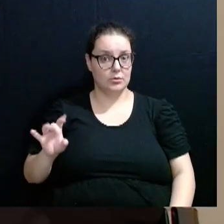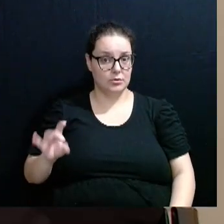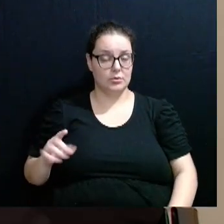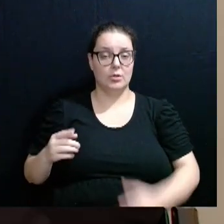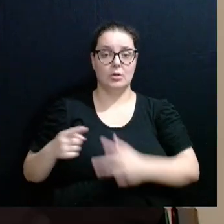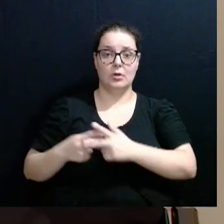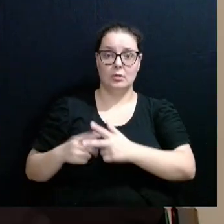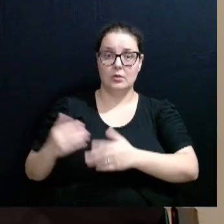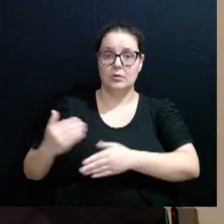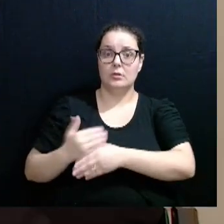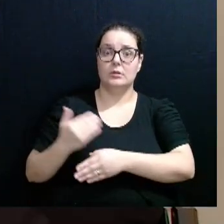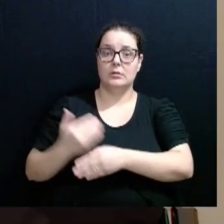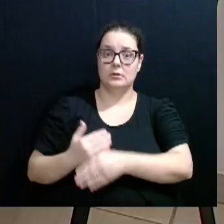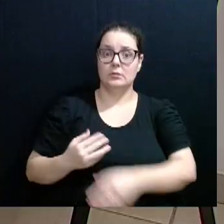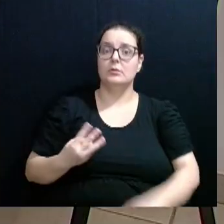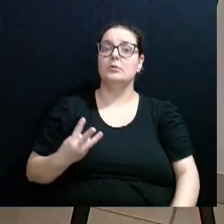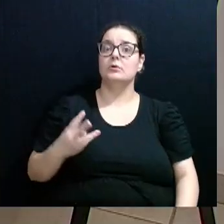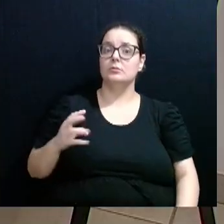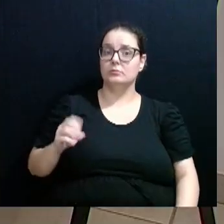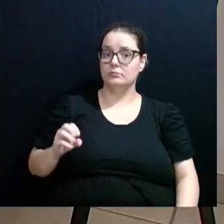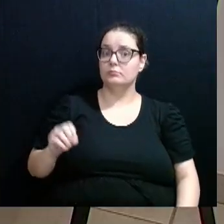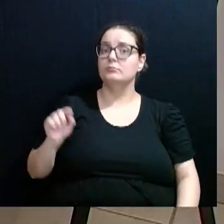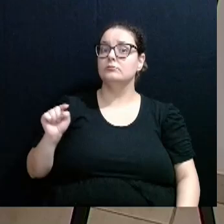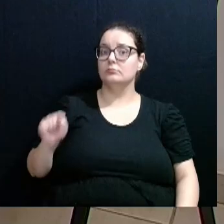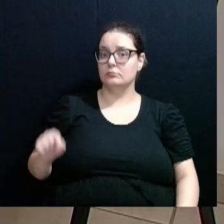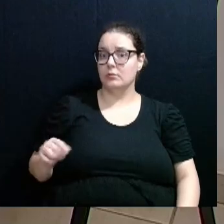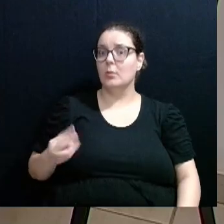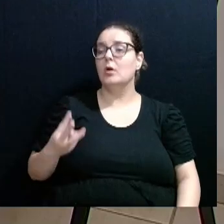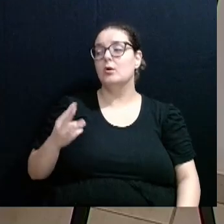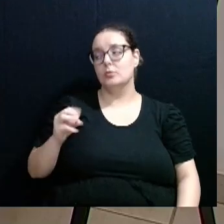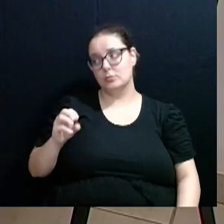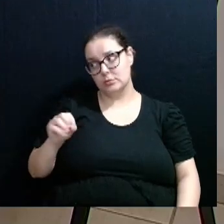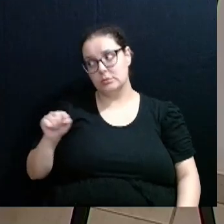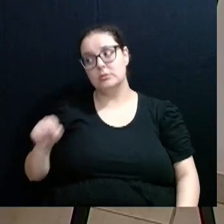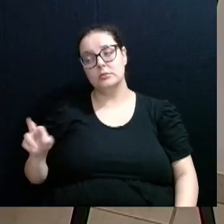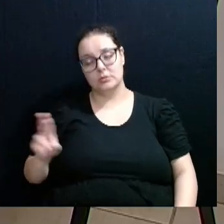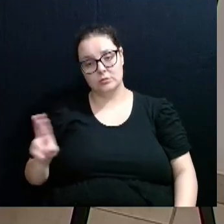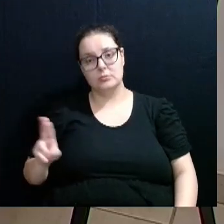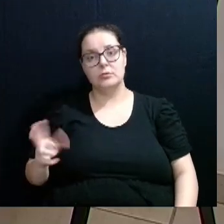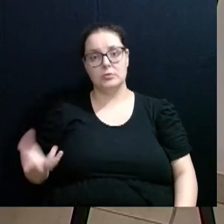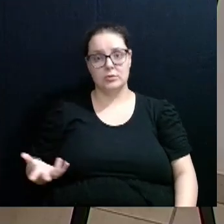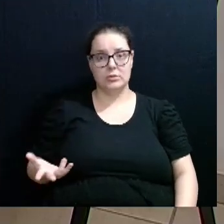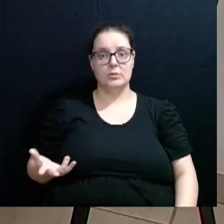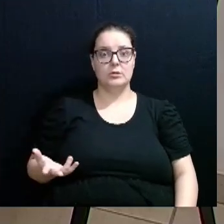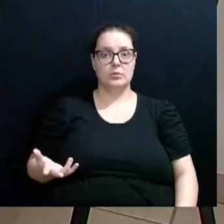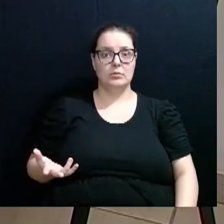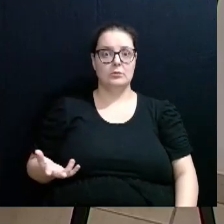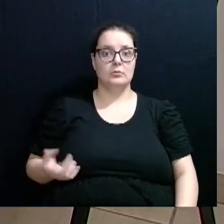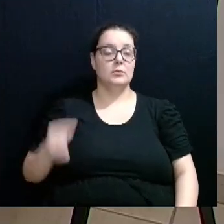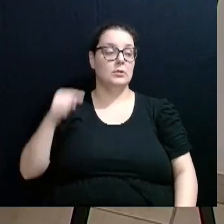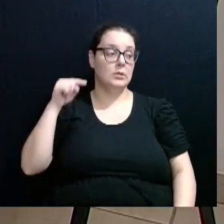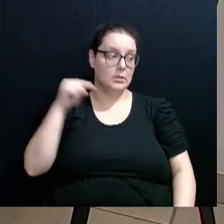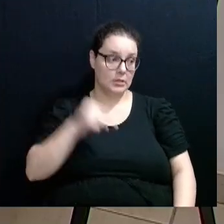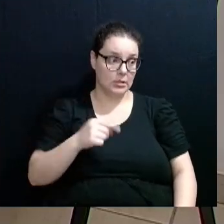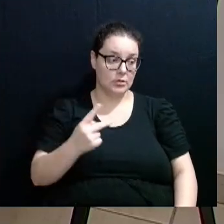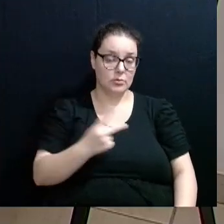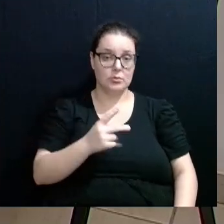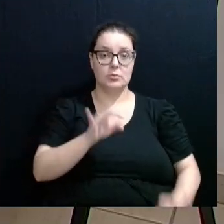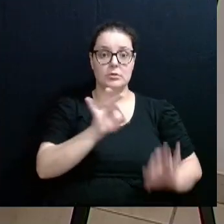nos 300 mil. Uns 300 mil. E aí, nesse caso do segundo projeto, são